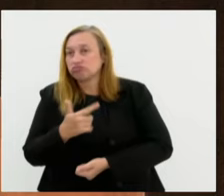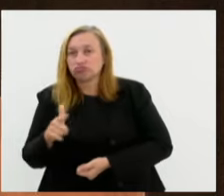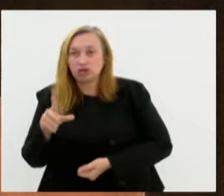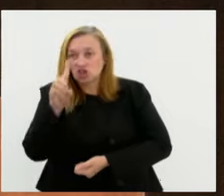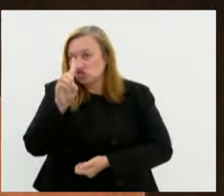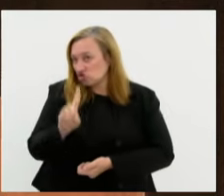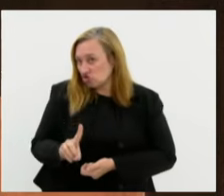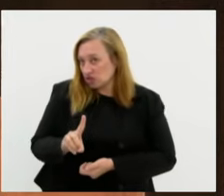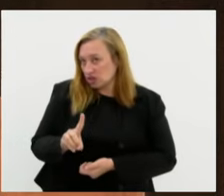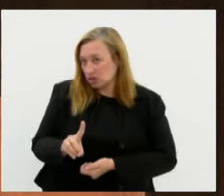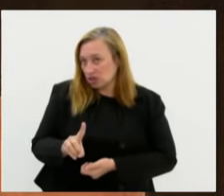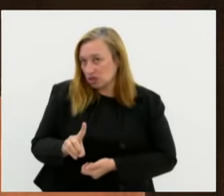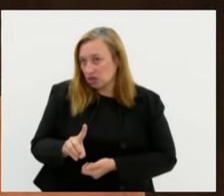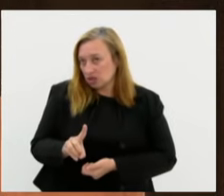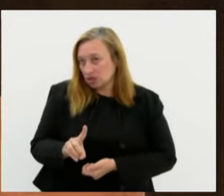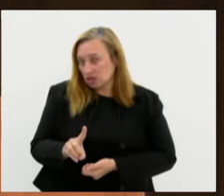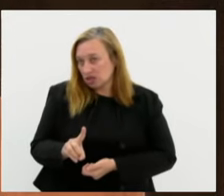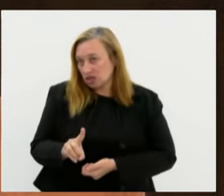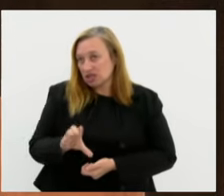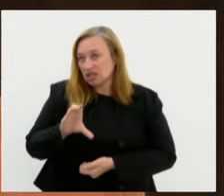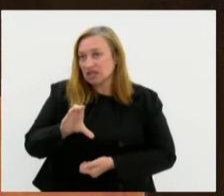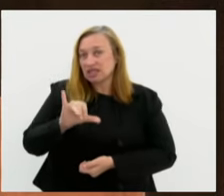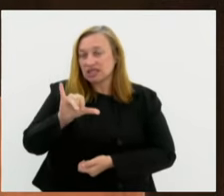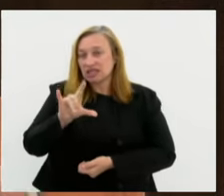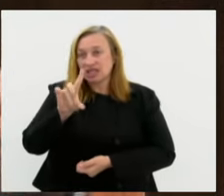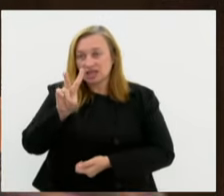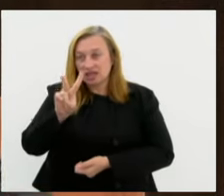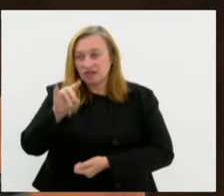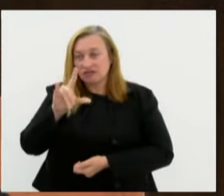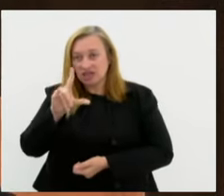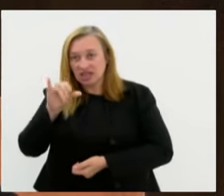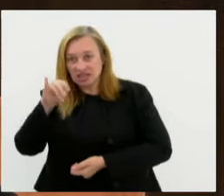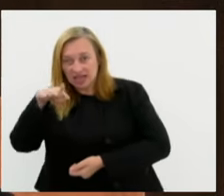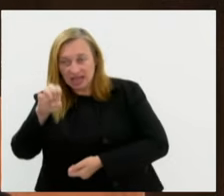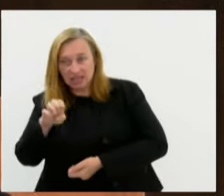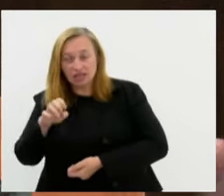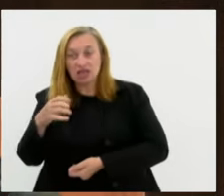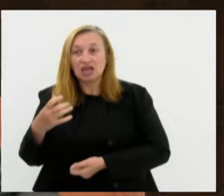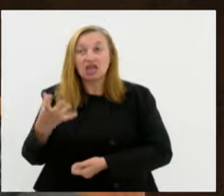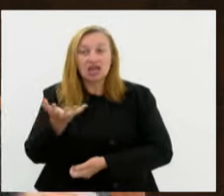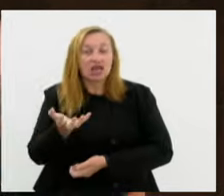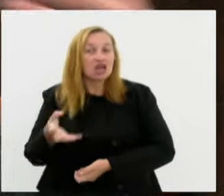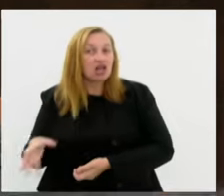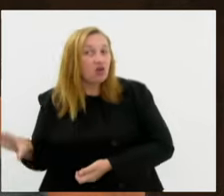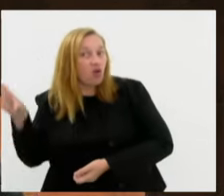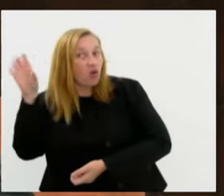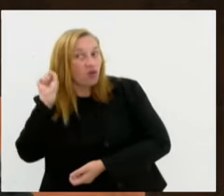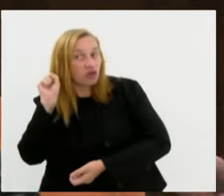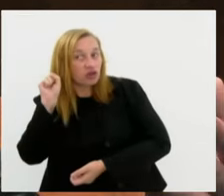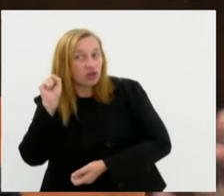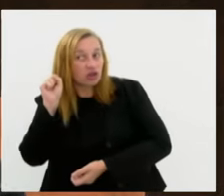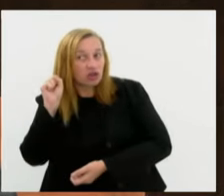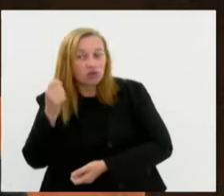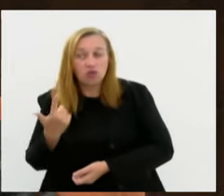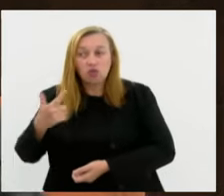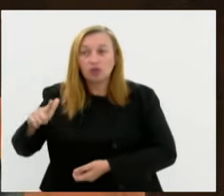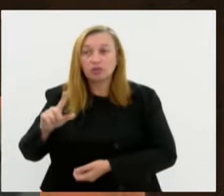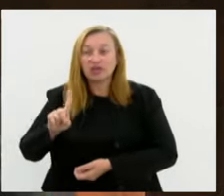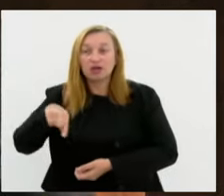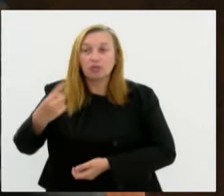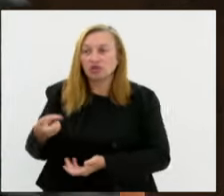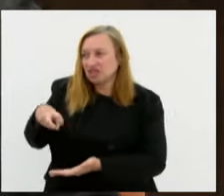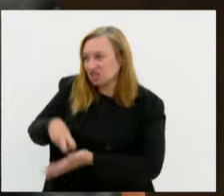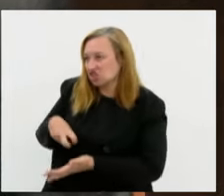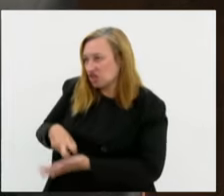isso é civilidade. Querer escutar o outro para poder aplicar-lhe uma sanção. A gente não